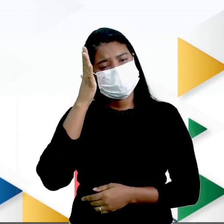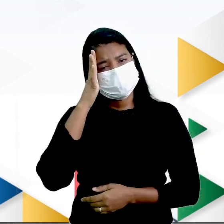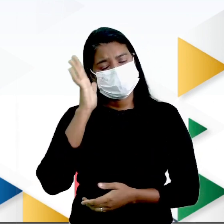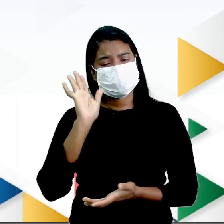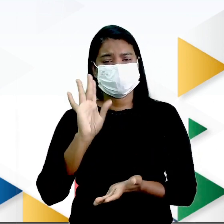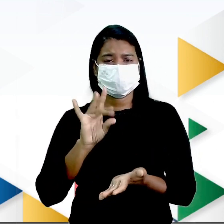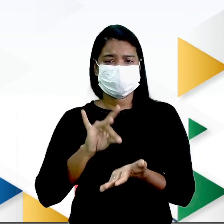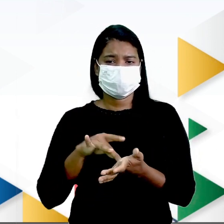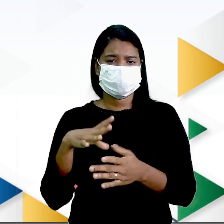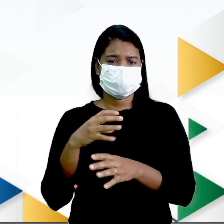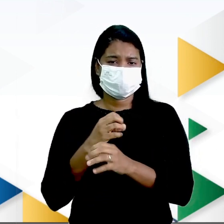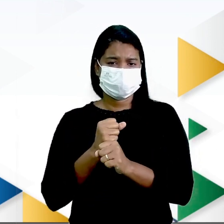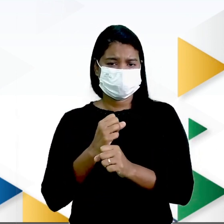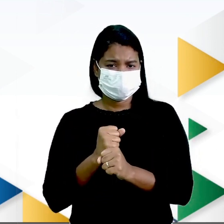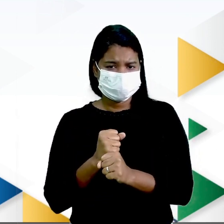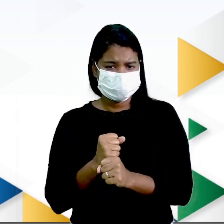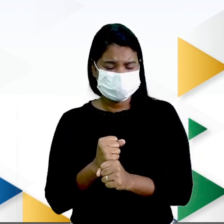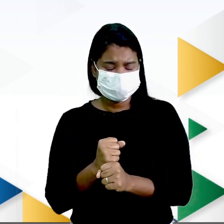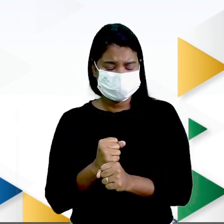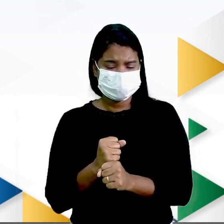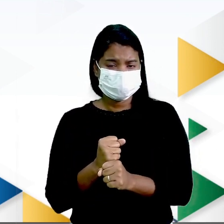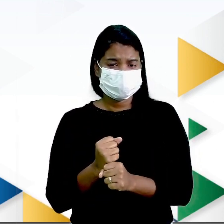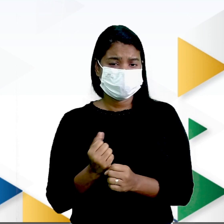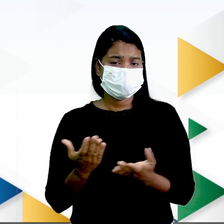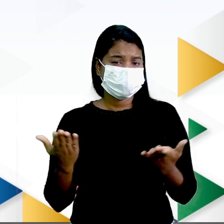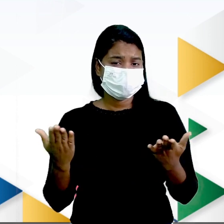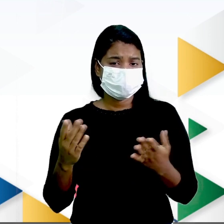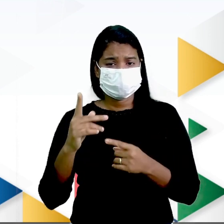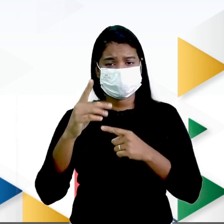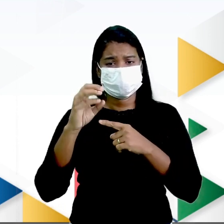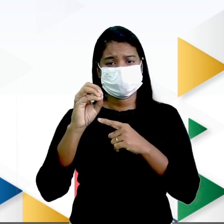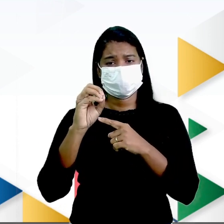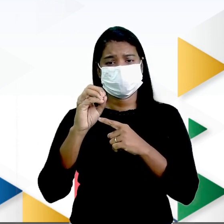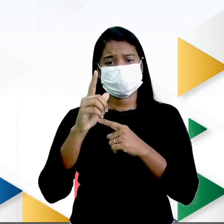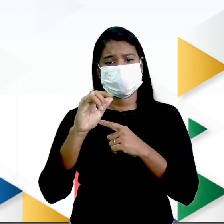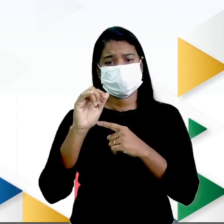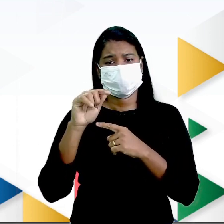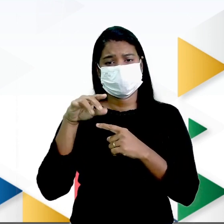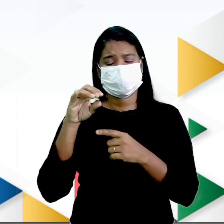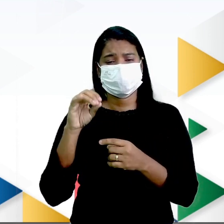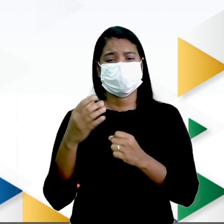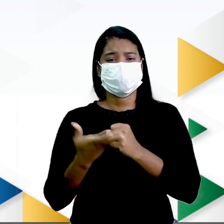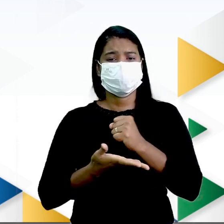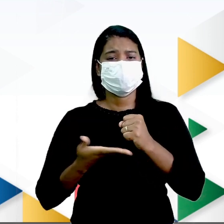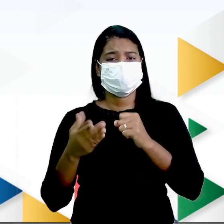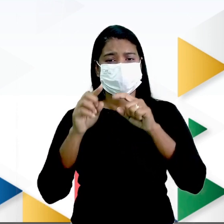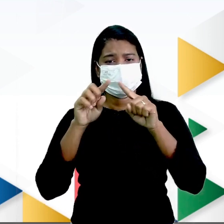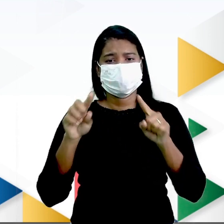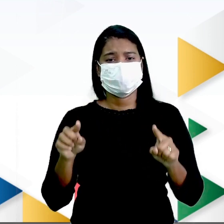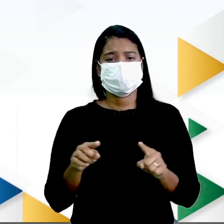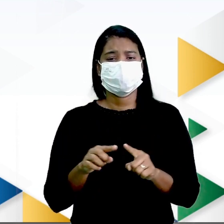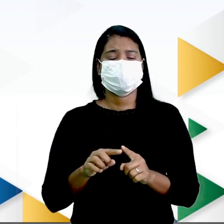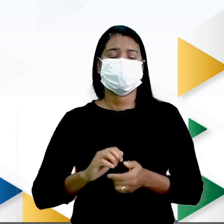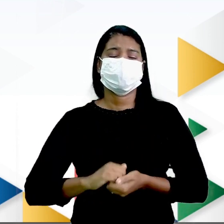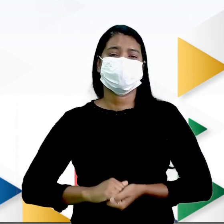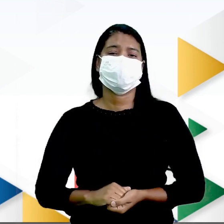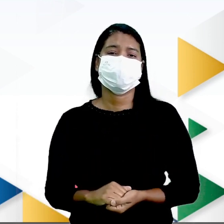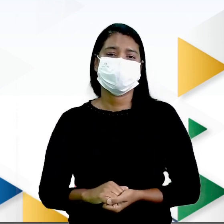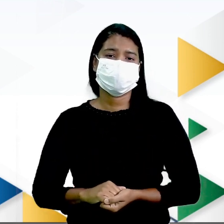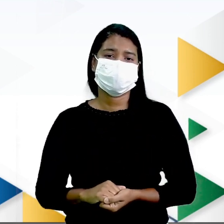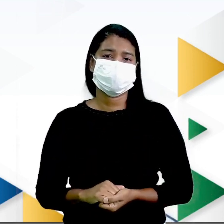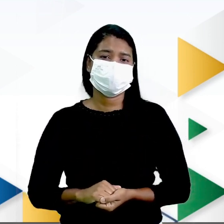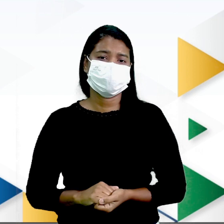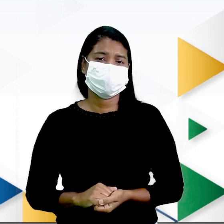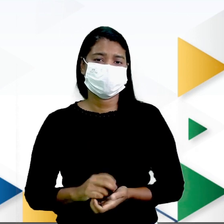conceito da soma dos ângulos internos de qualquer polígono? É fácil. Usa como base o triângulo. Tá bom?